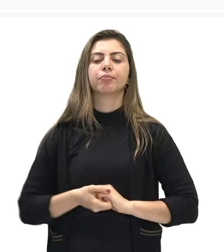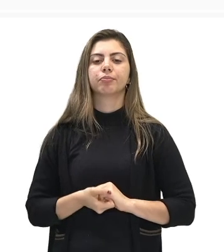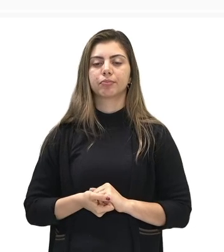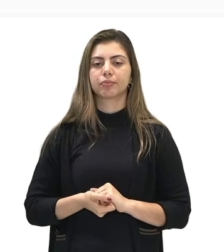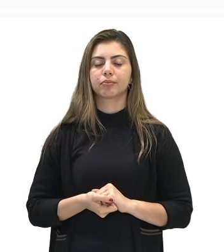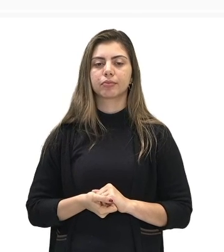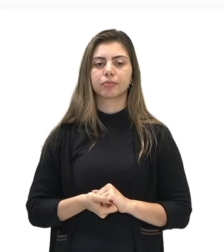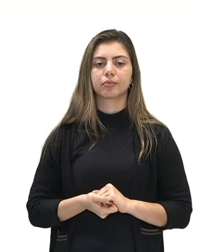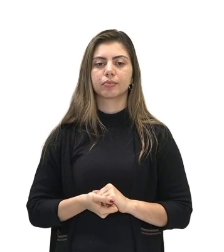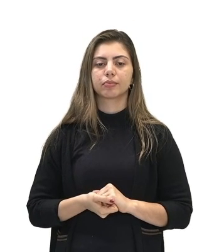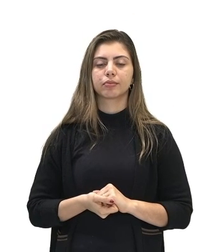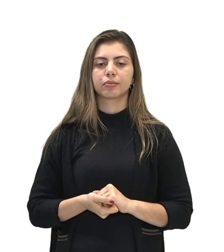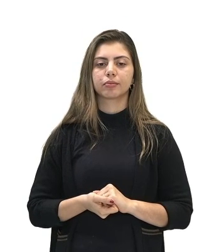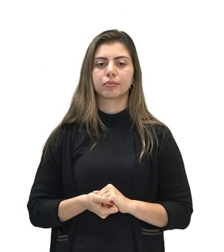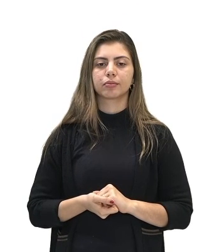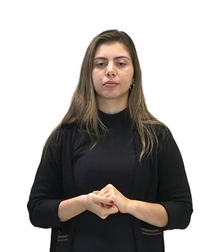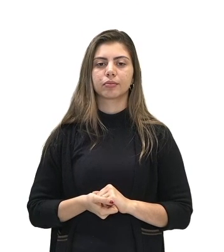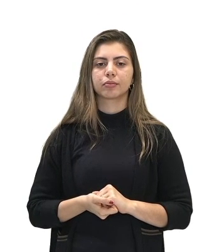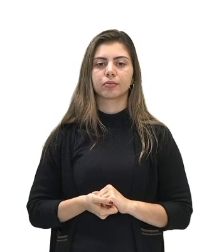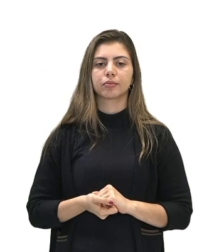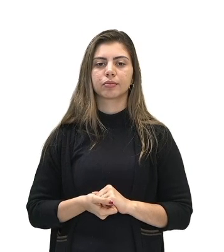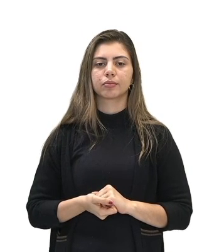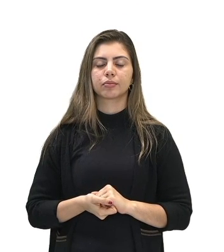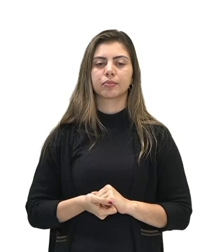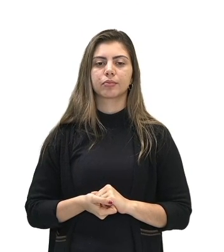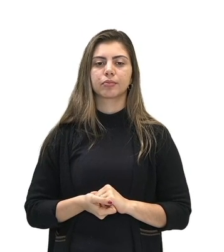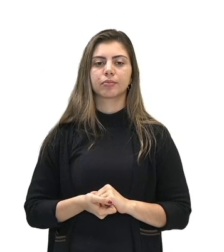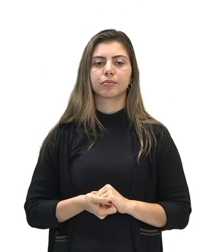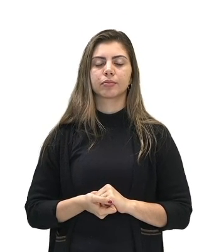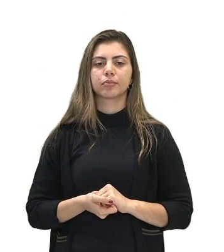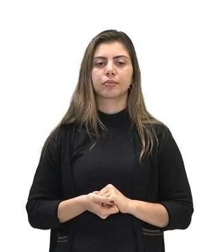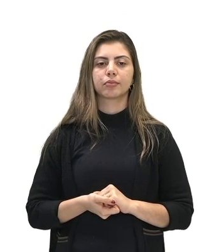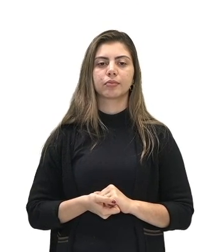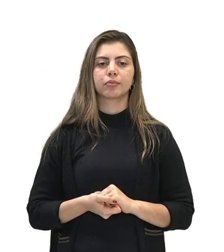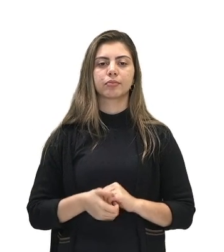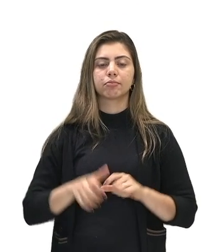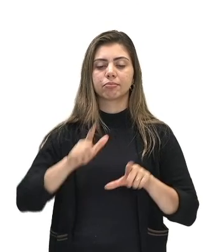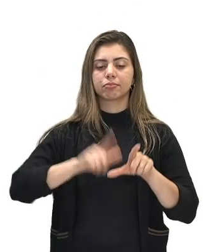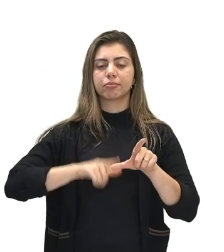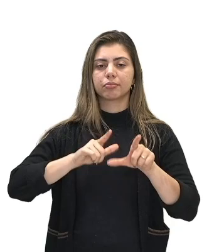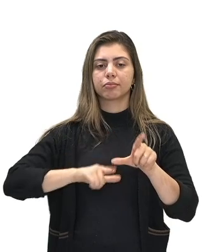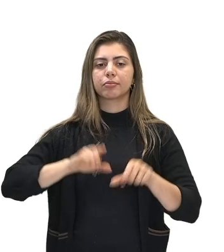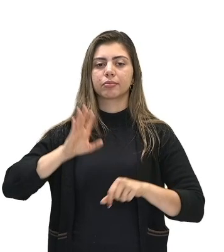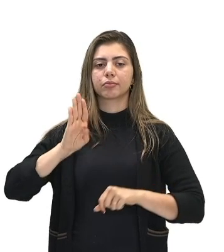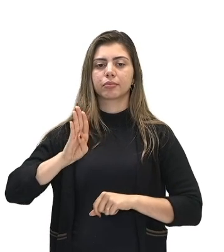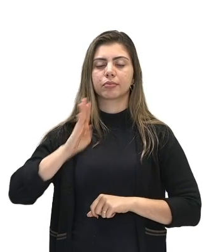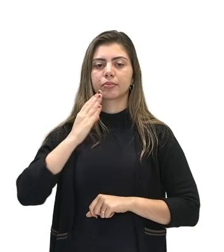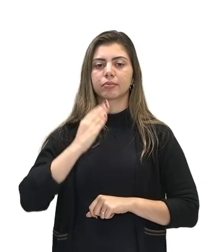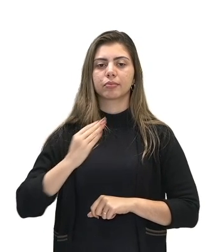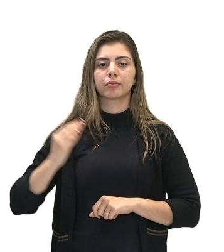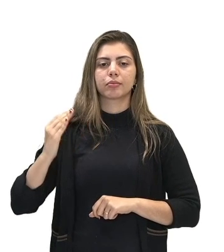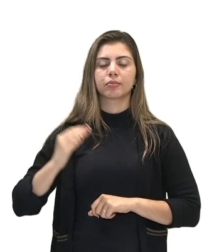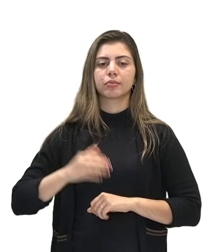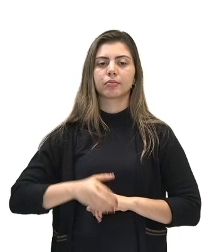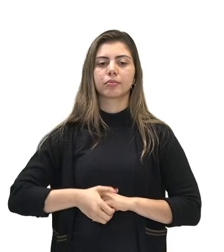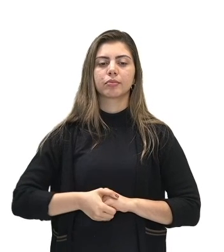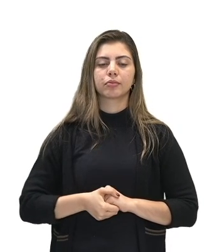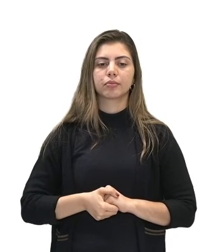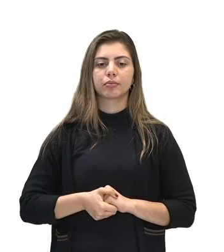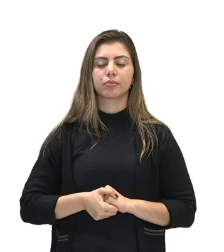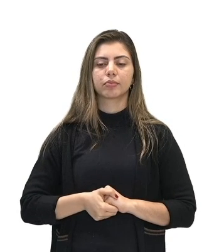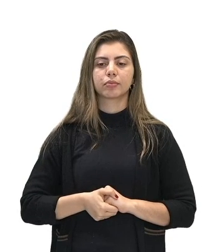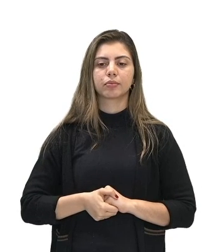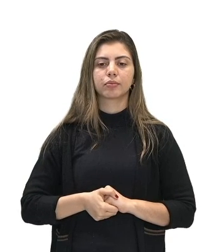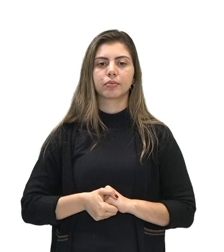Agora vamos analisar, né, a questão B.